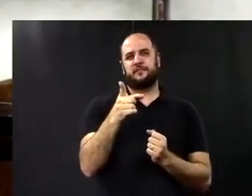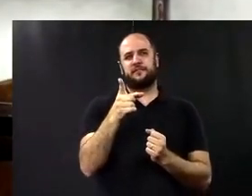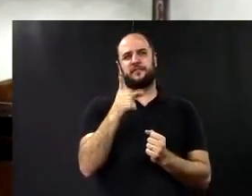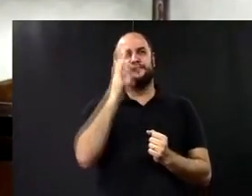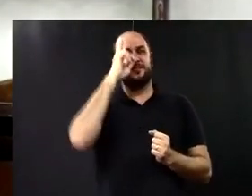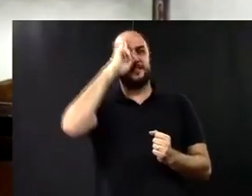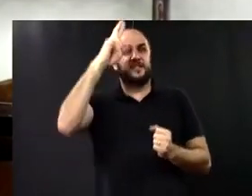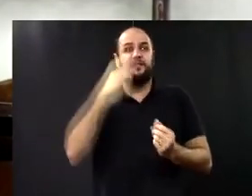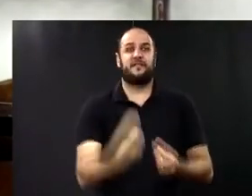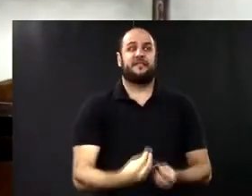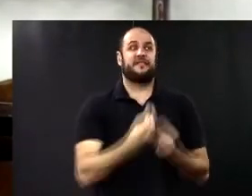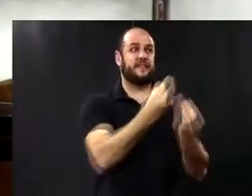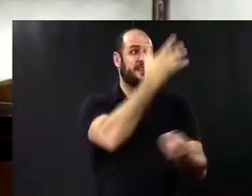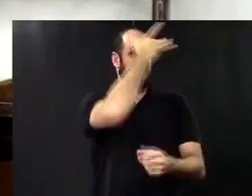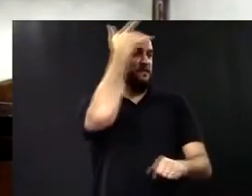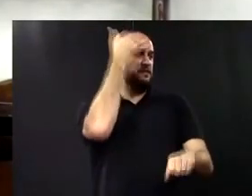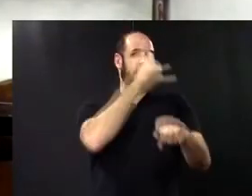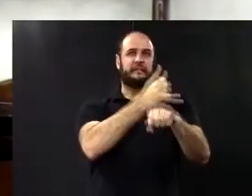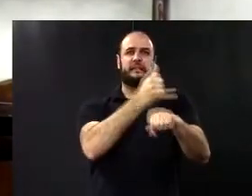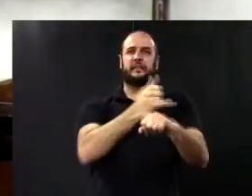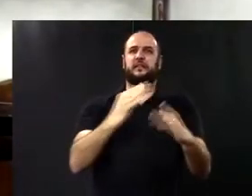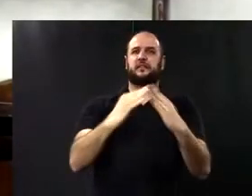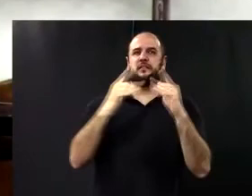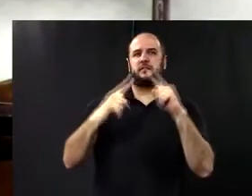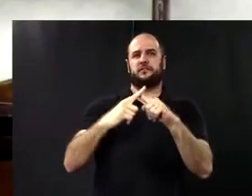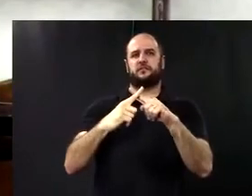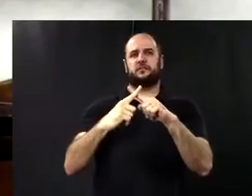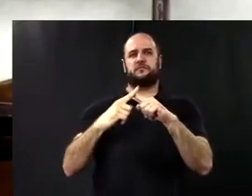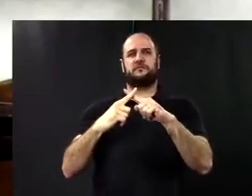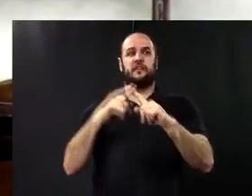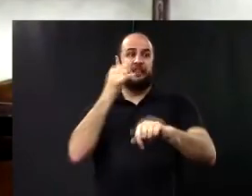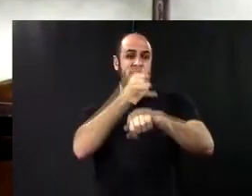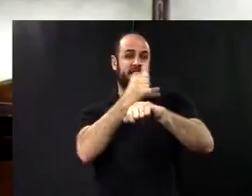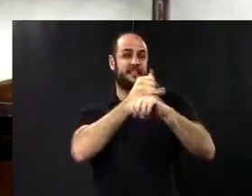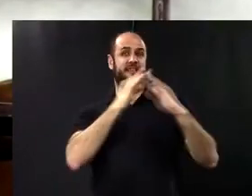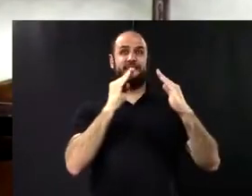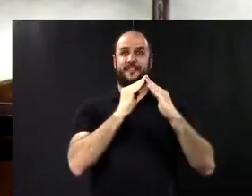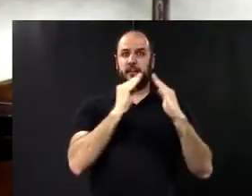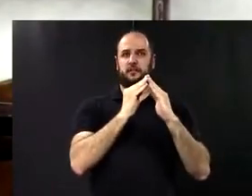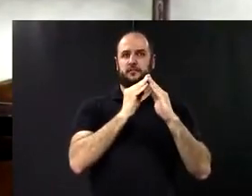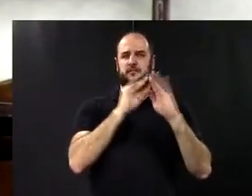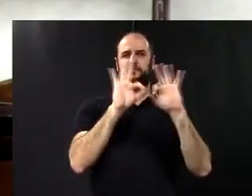aos líderes, seja do lar, seja da igreja,